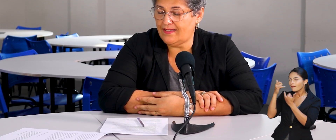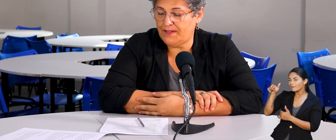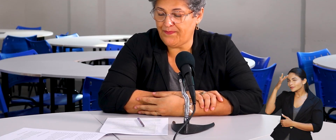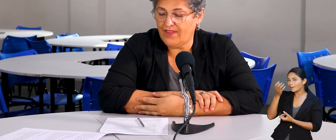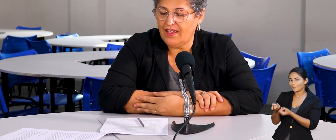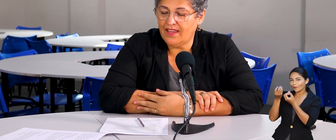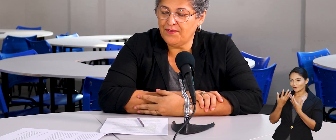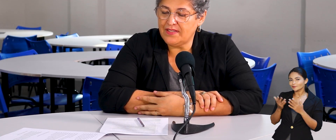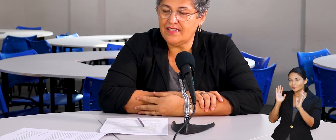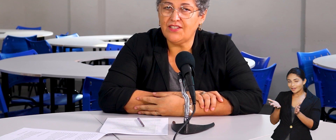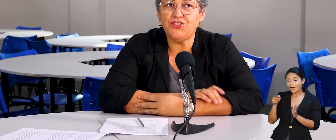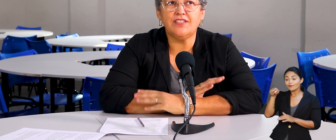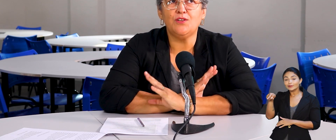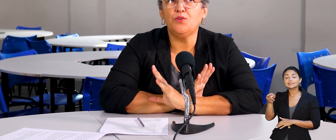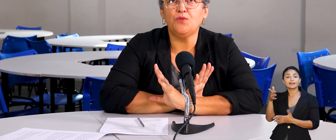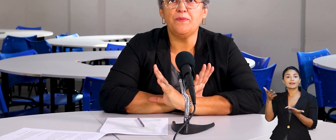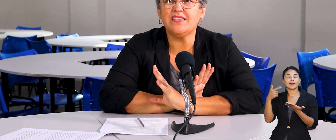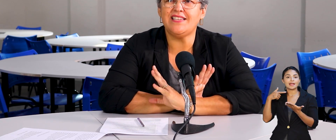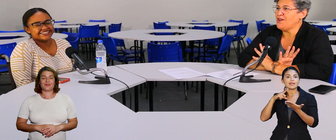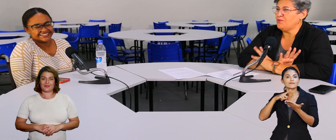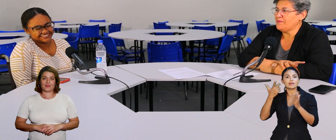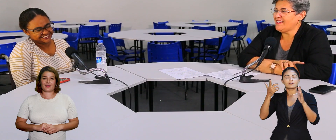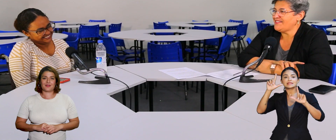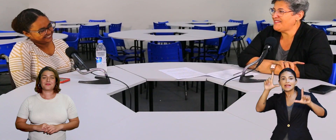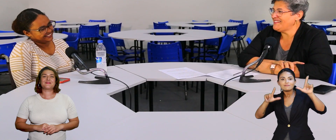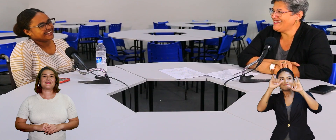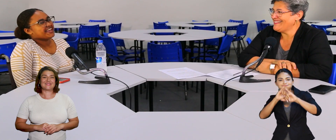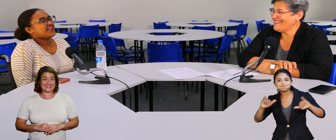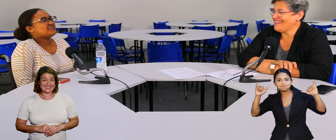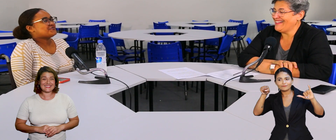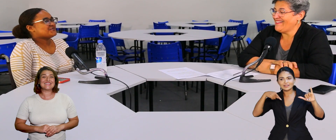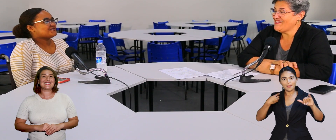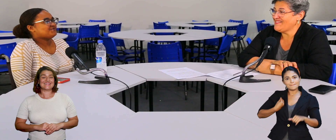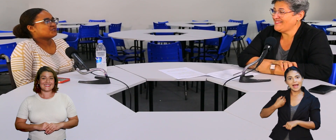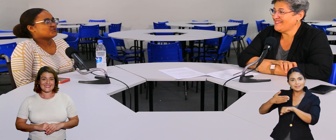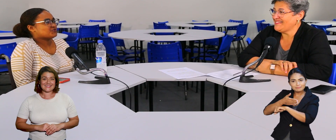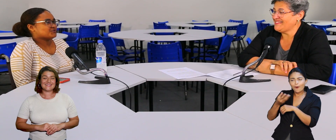me disse, que você estrelou um comercial. Como é que é isso? Eu,